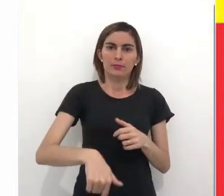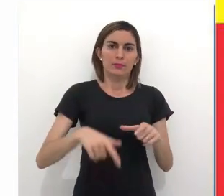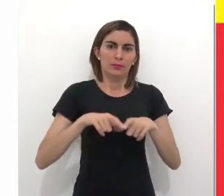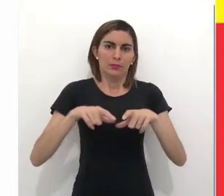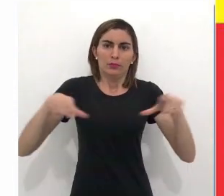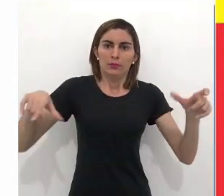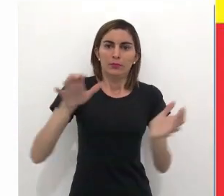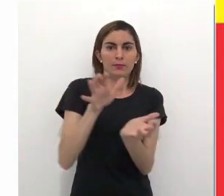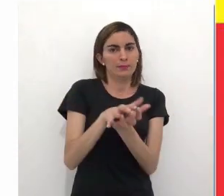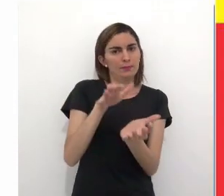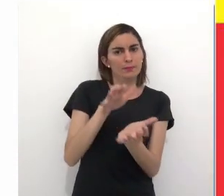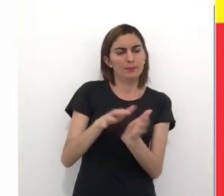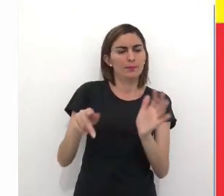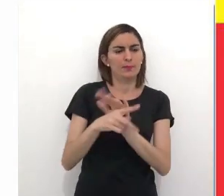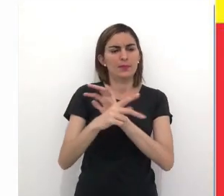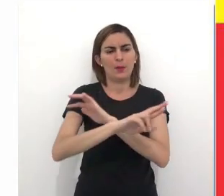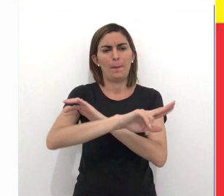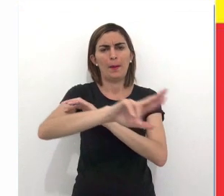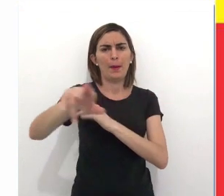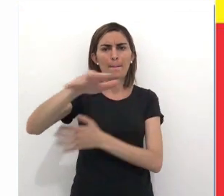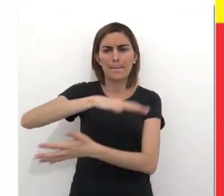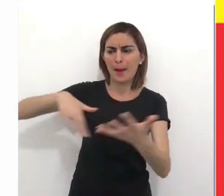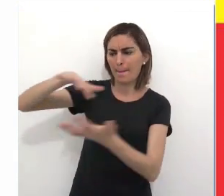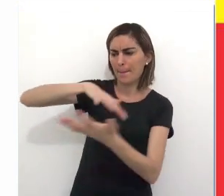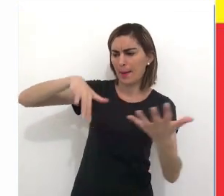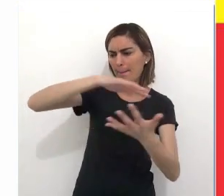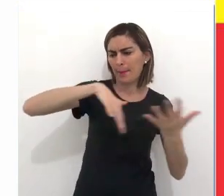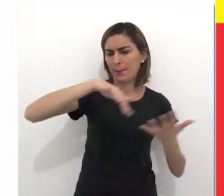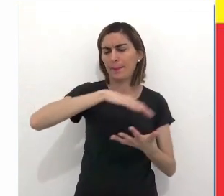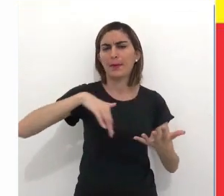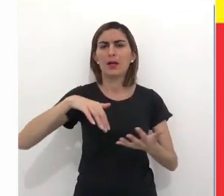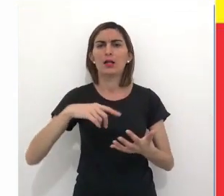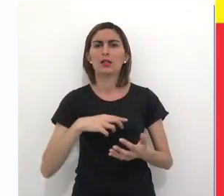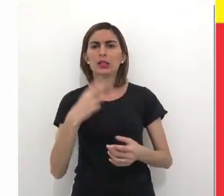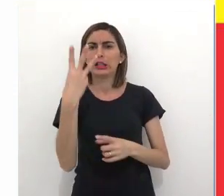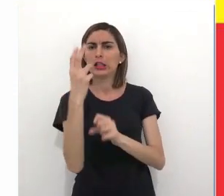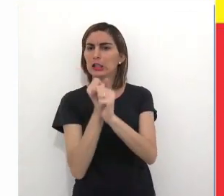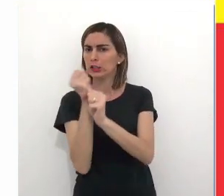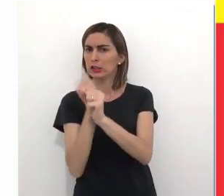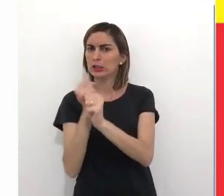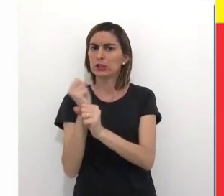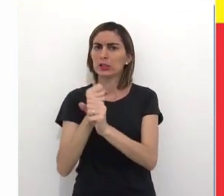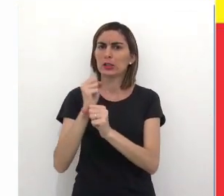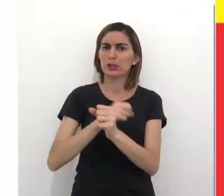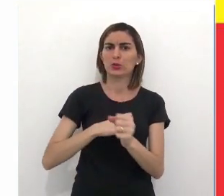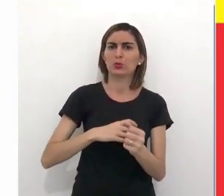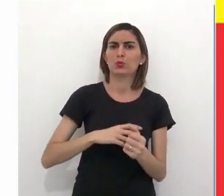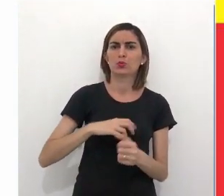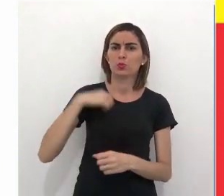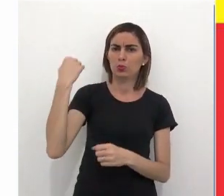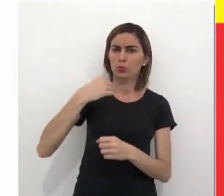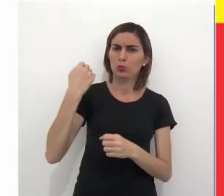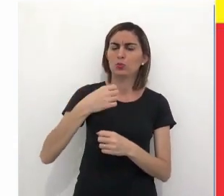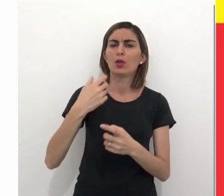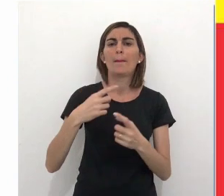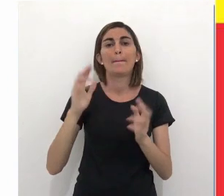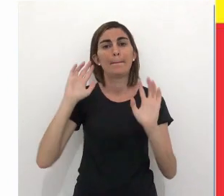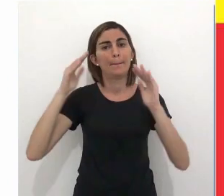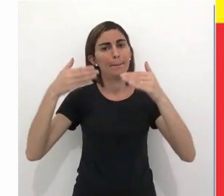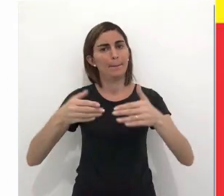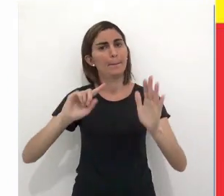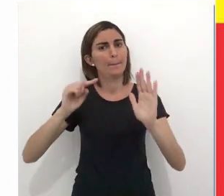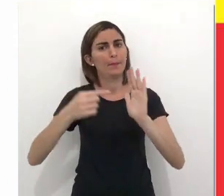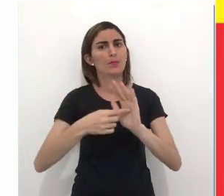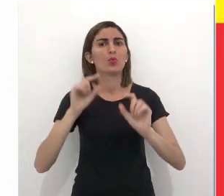Pernambuco faz parte de uma série de motins que duraram 3 anos. O principal